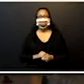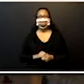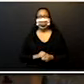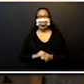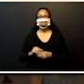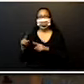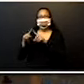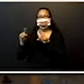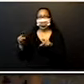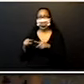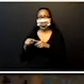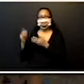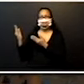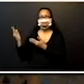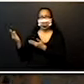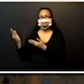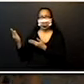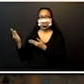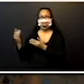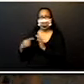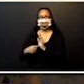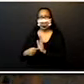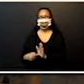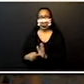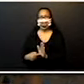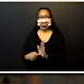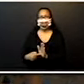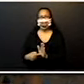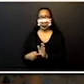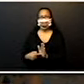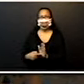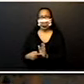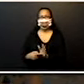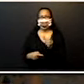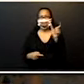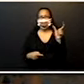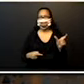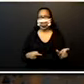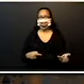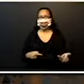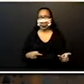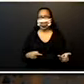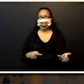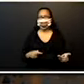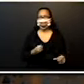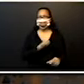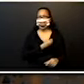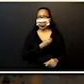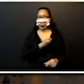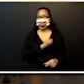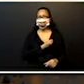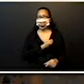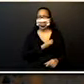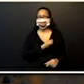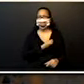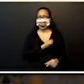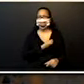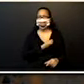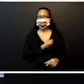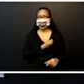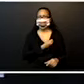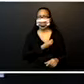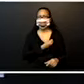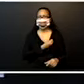No quadro, apresenta ali para nós na primeira coluna os números compostos. Ele